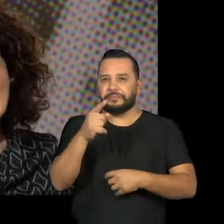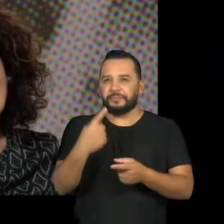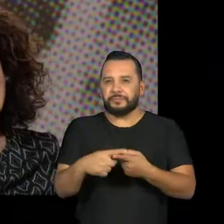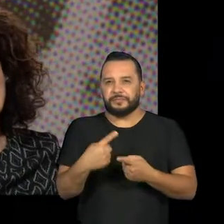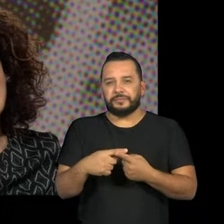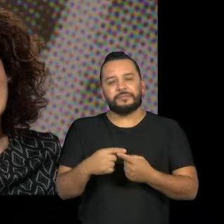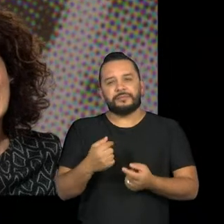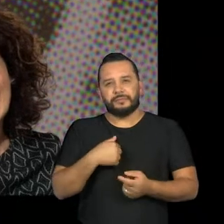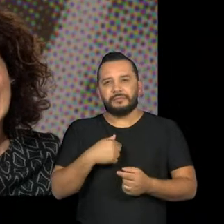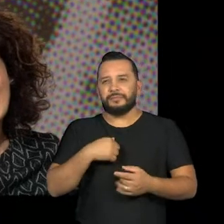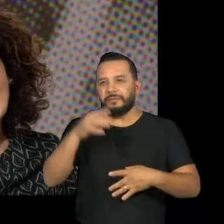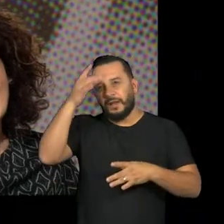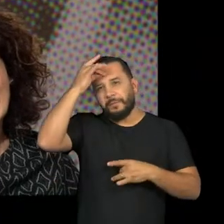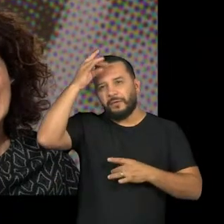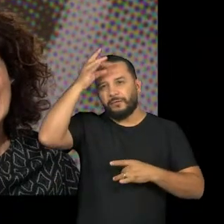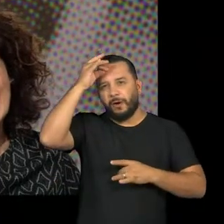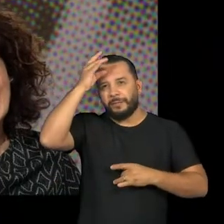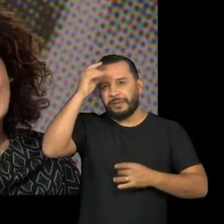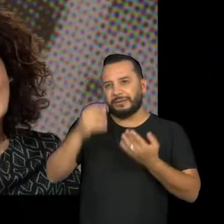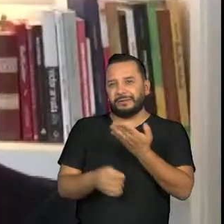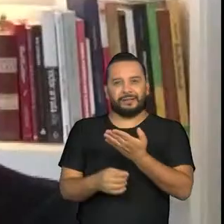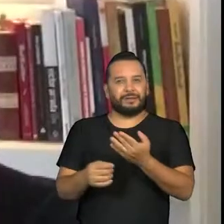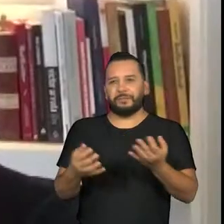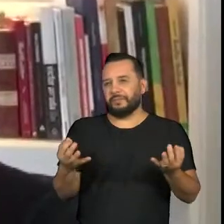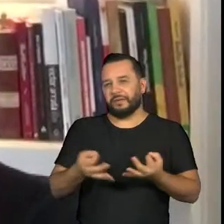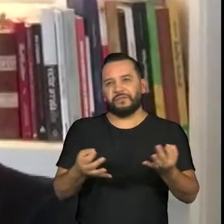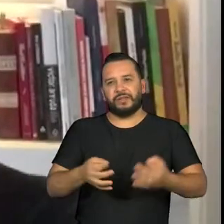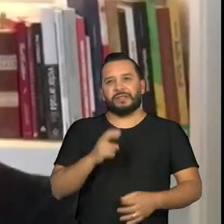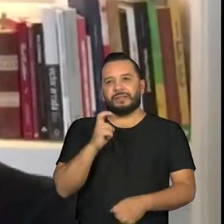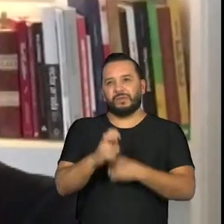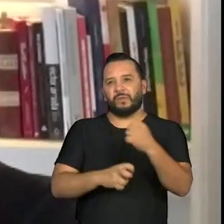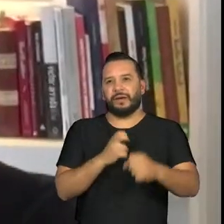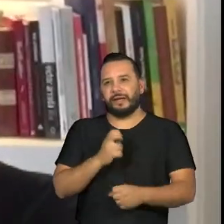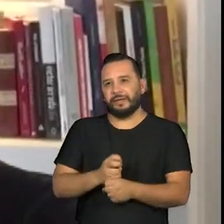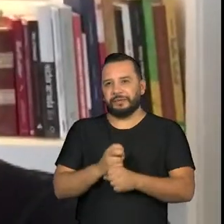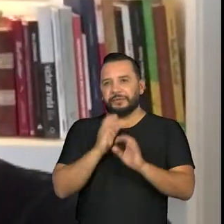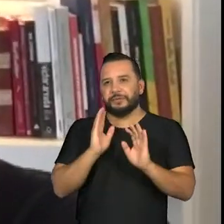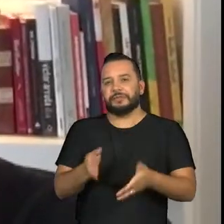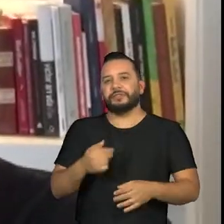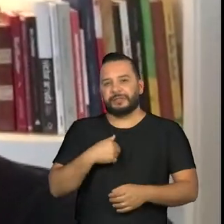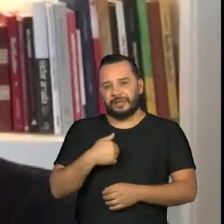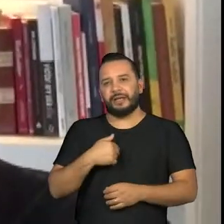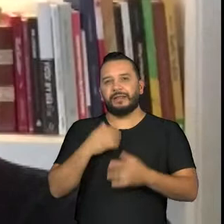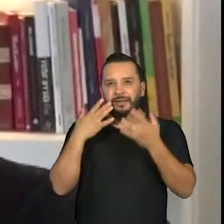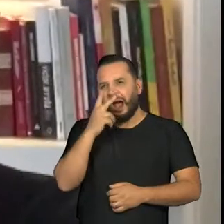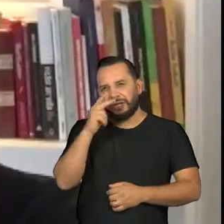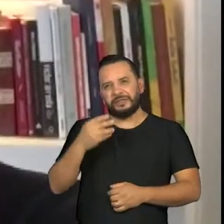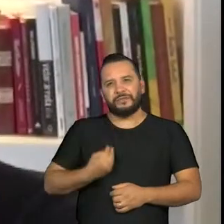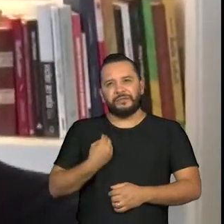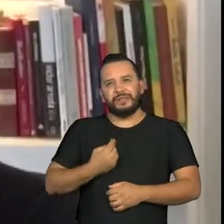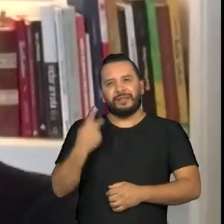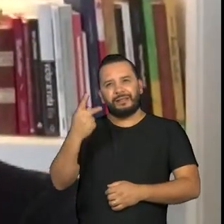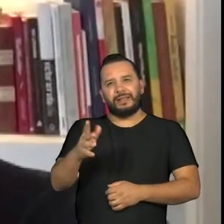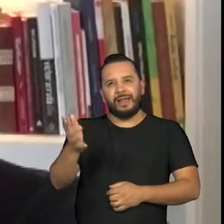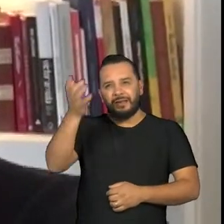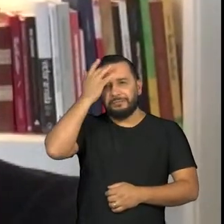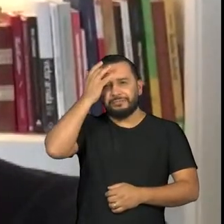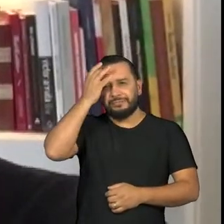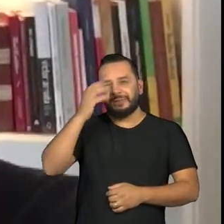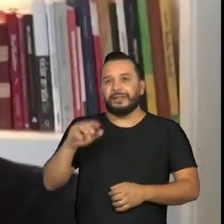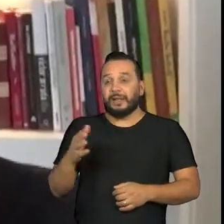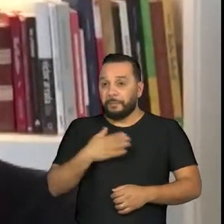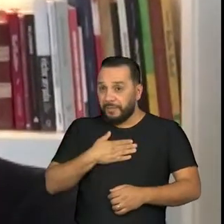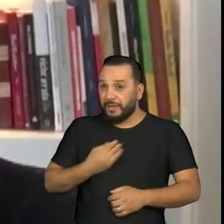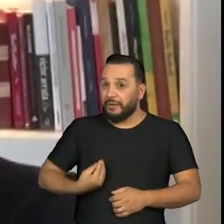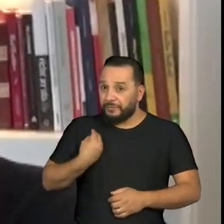de Denise durante quase 5 anos no espetáculo Trair e Coçar. Deve ter sido um marco na minha carreira e